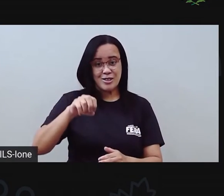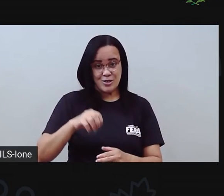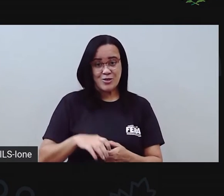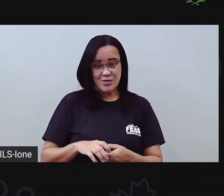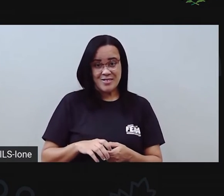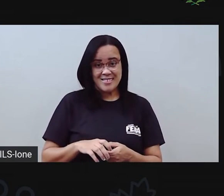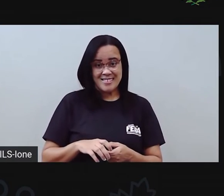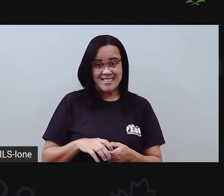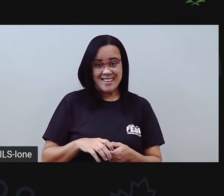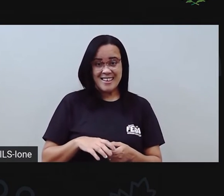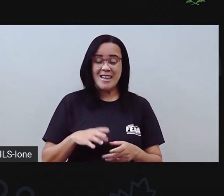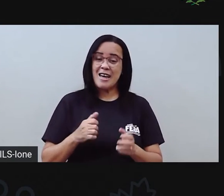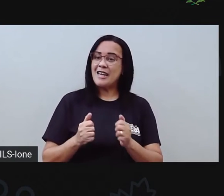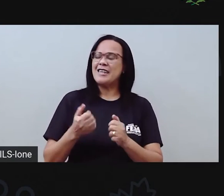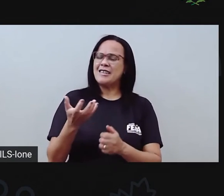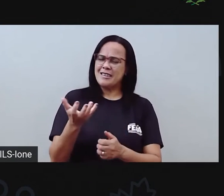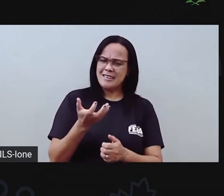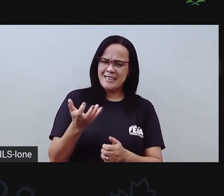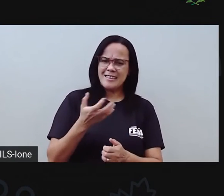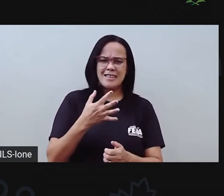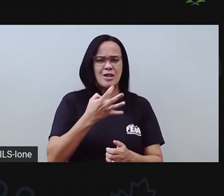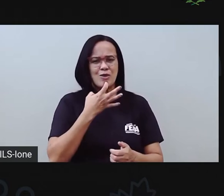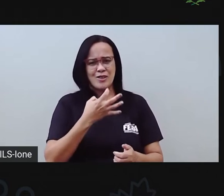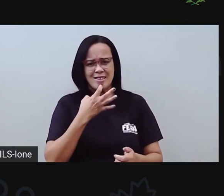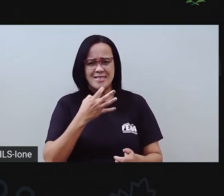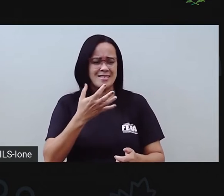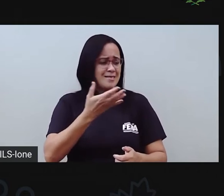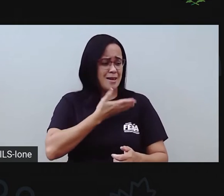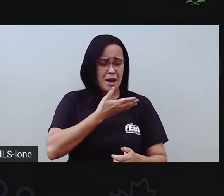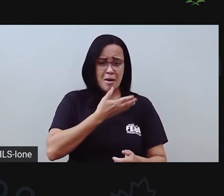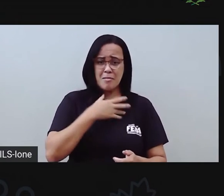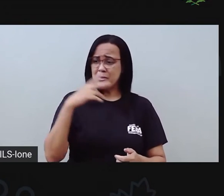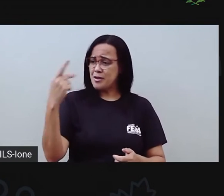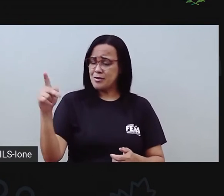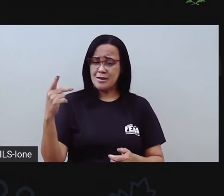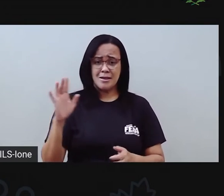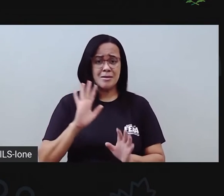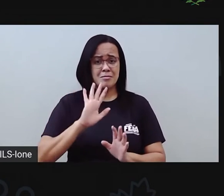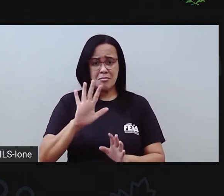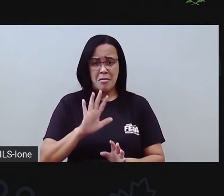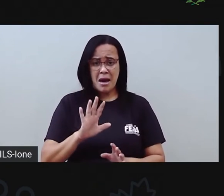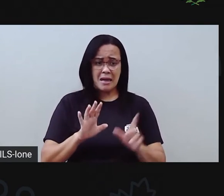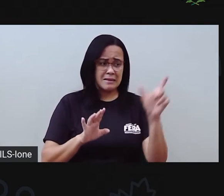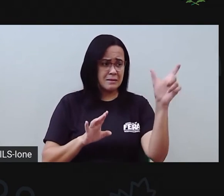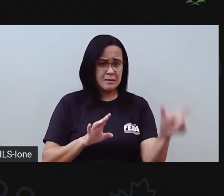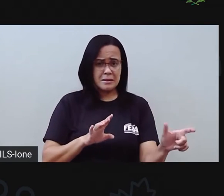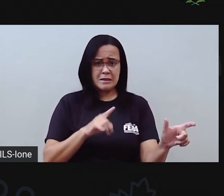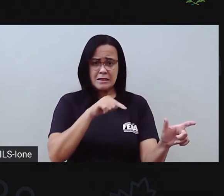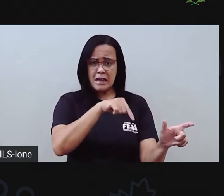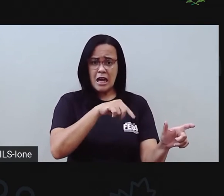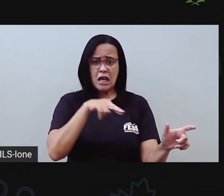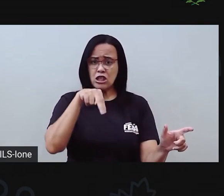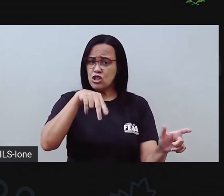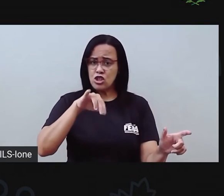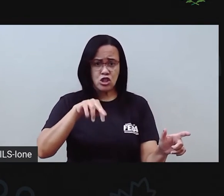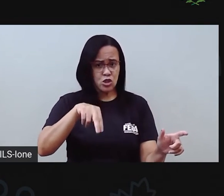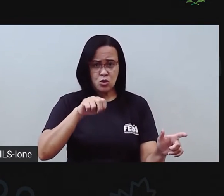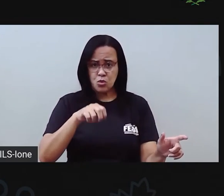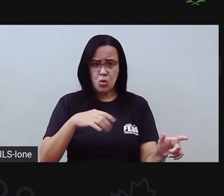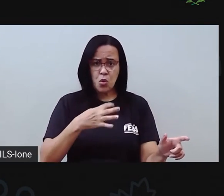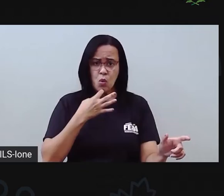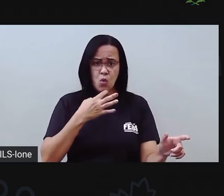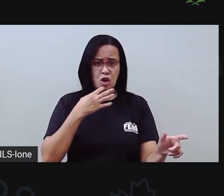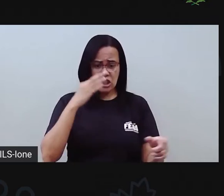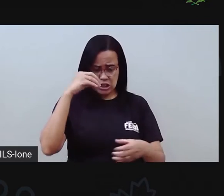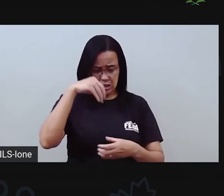das outras pessoas, queria que as pessoas fossem amigas dele, mas ele não era nem amigo dele próprio,